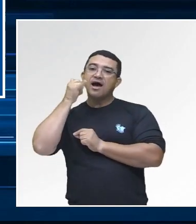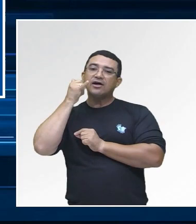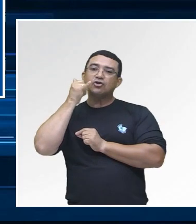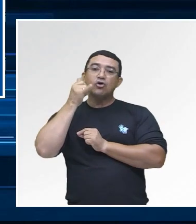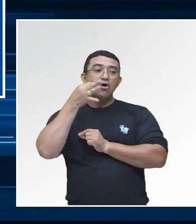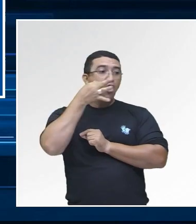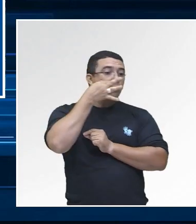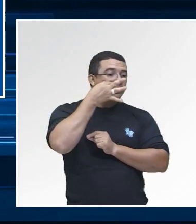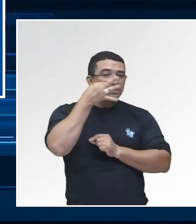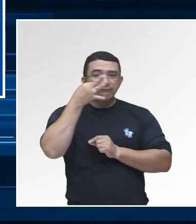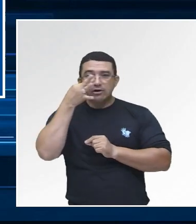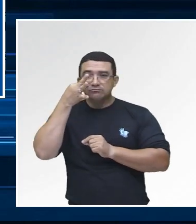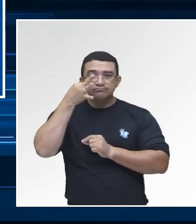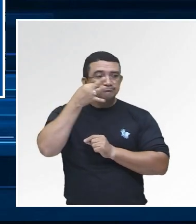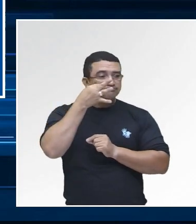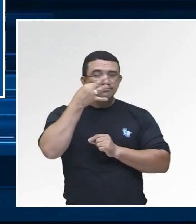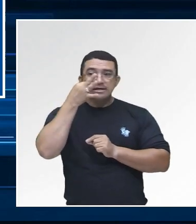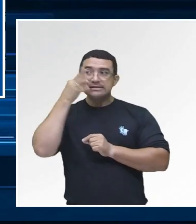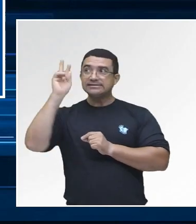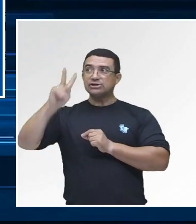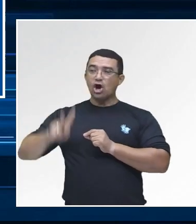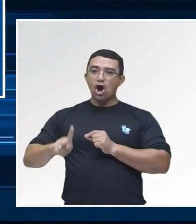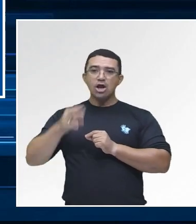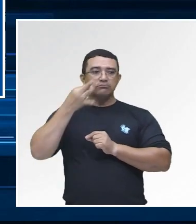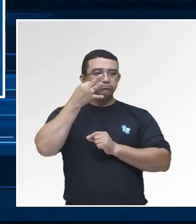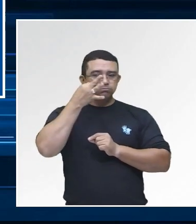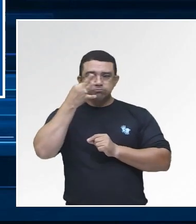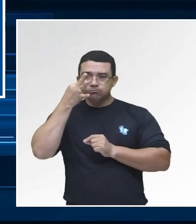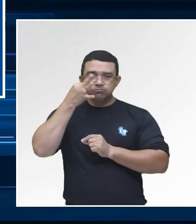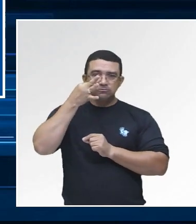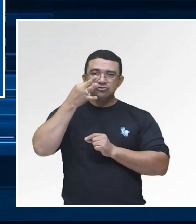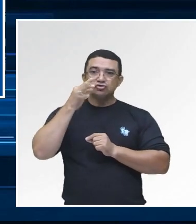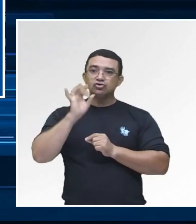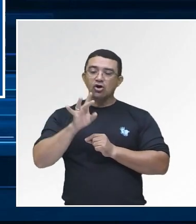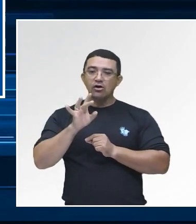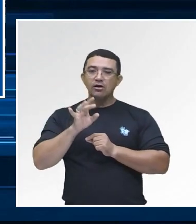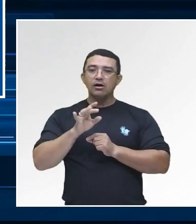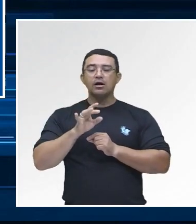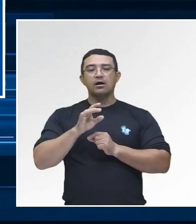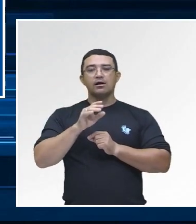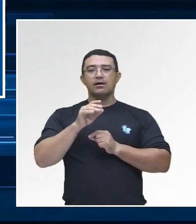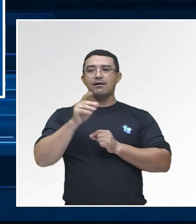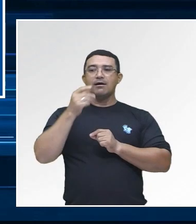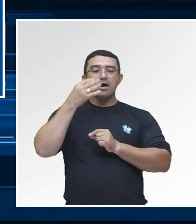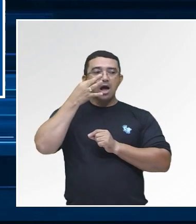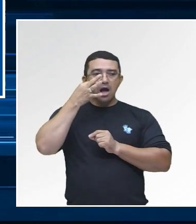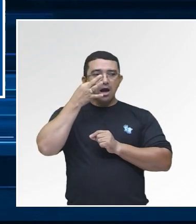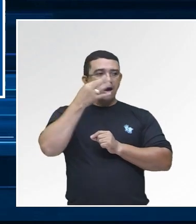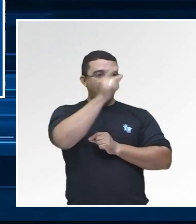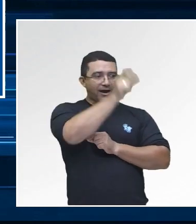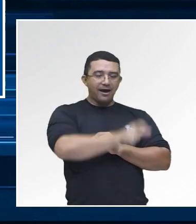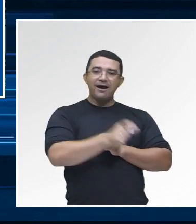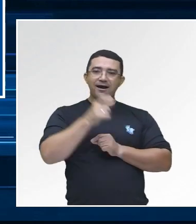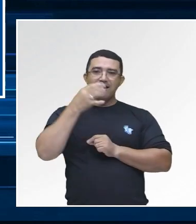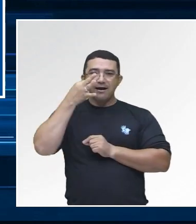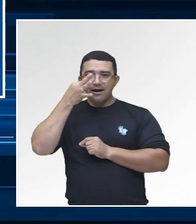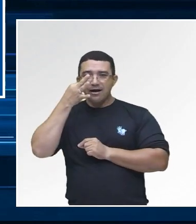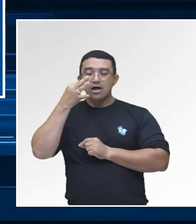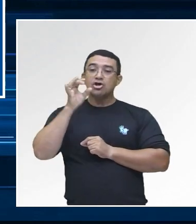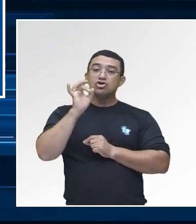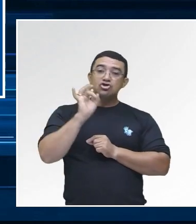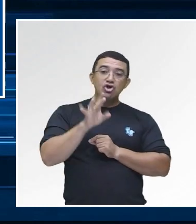está observando ali de longe. Aí ele vai contar de forma diferente. João